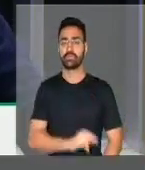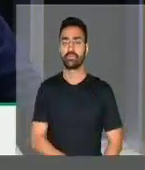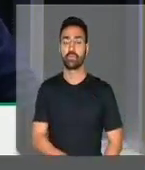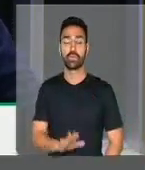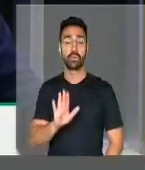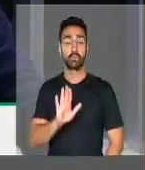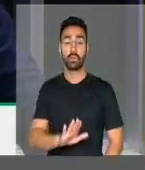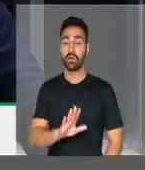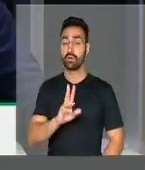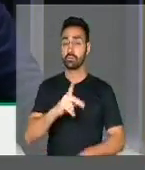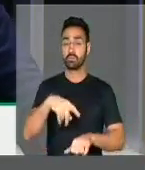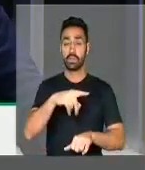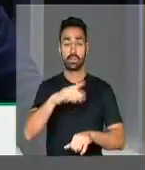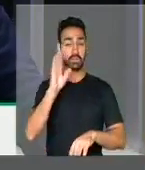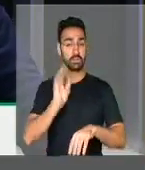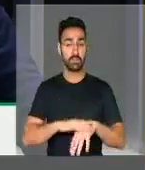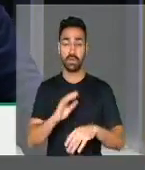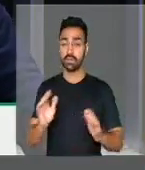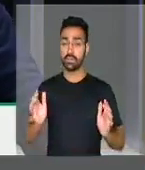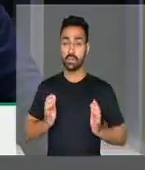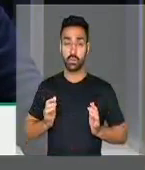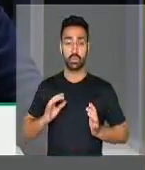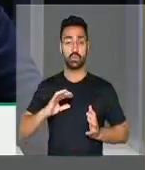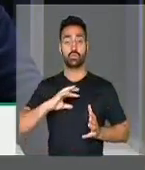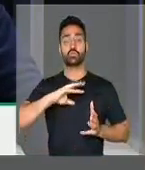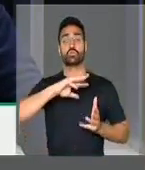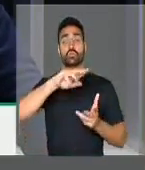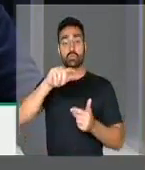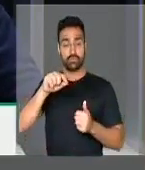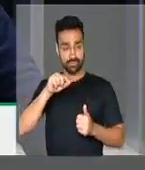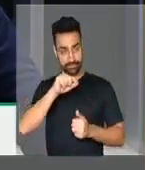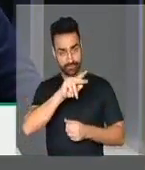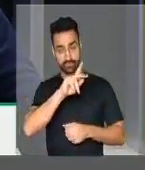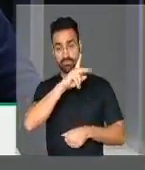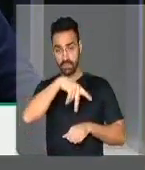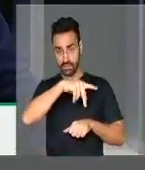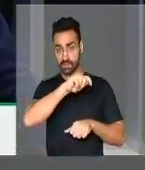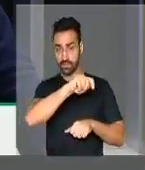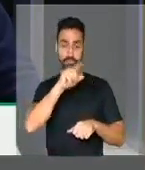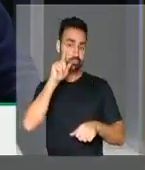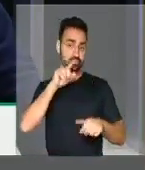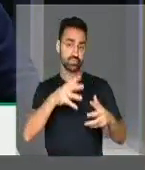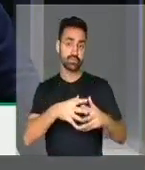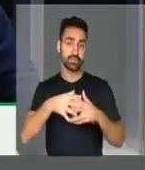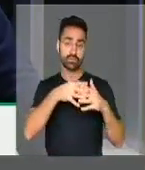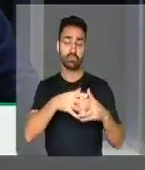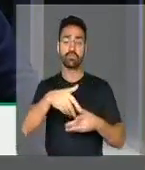econômica e bélica do planeta elege um